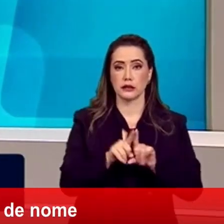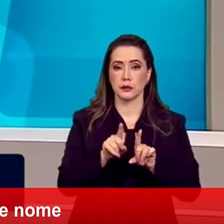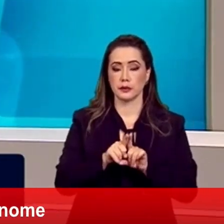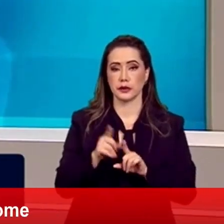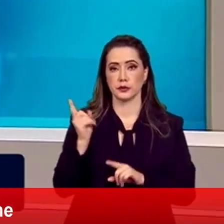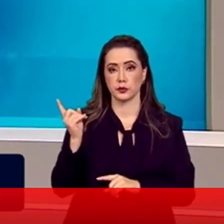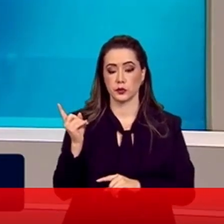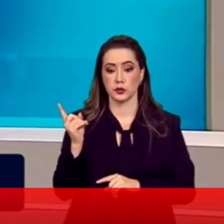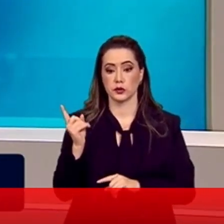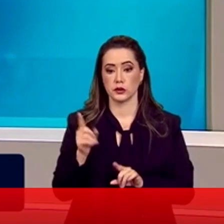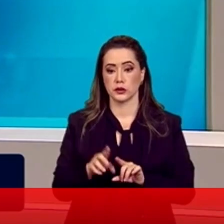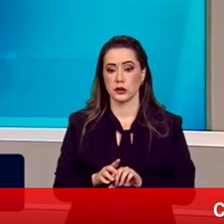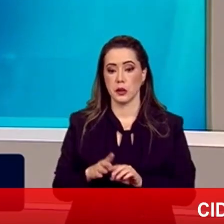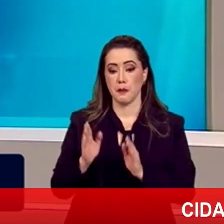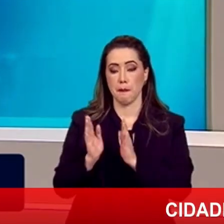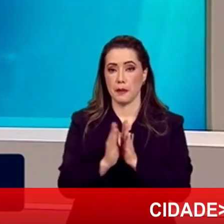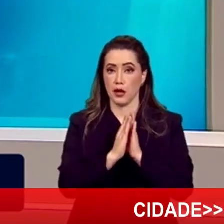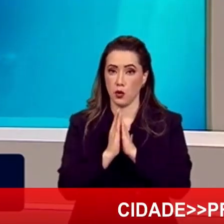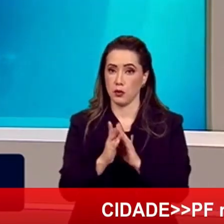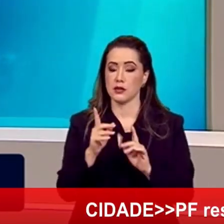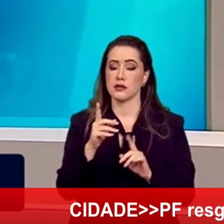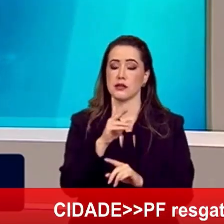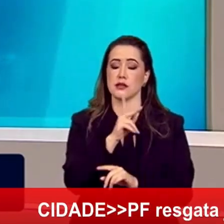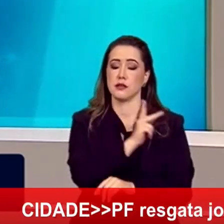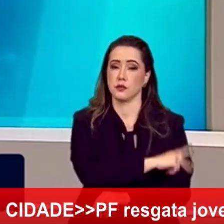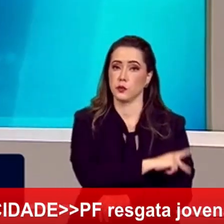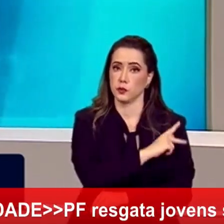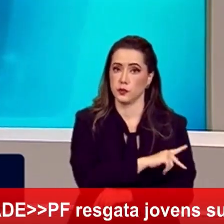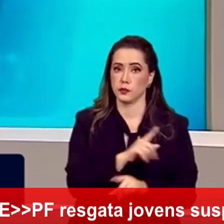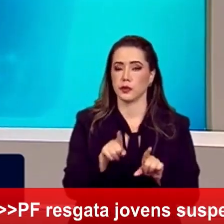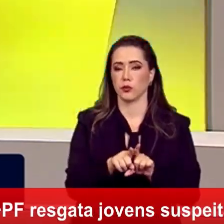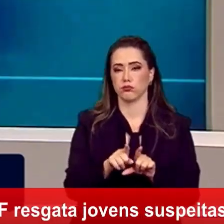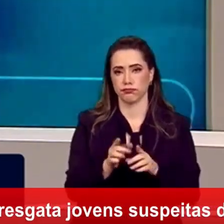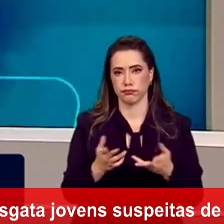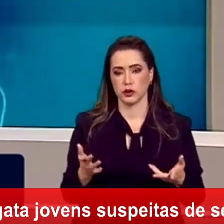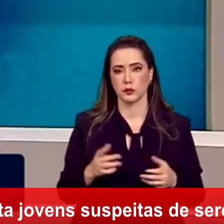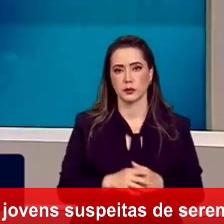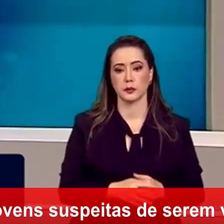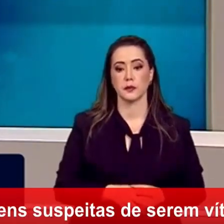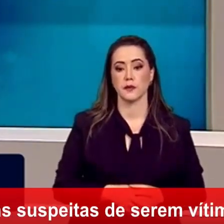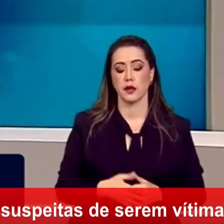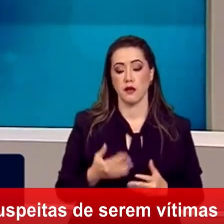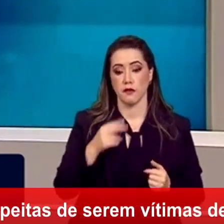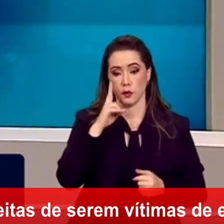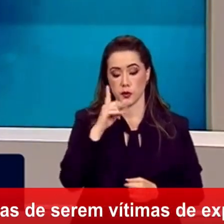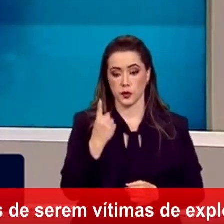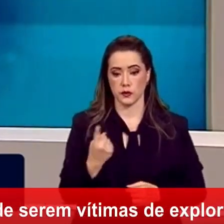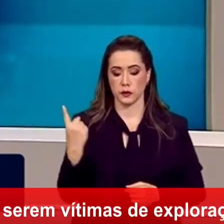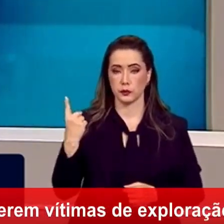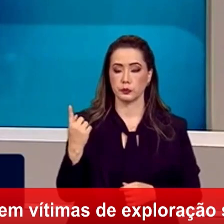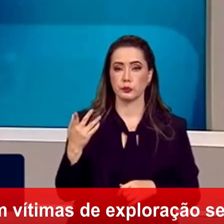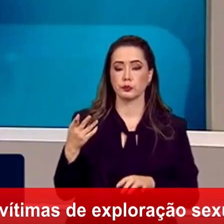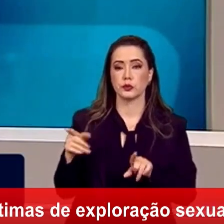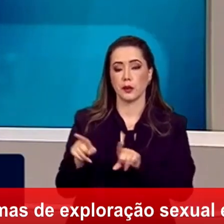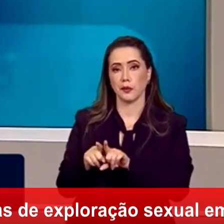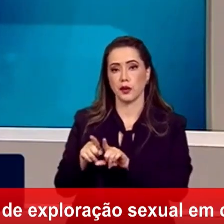também em Palmas e em Teresina. E ainda aqui no nosso mapa a gente vai ver então, olha aqui, na porção